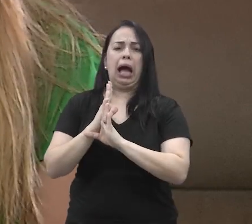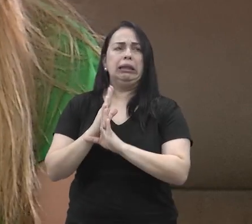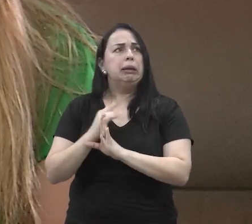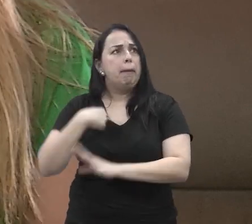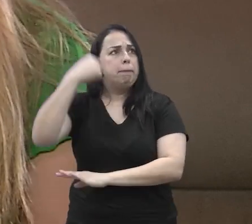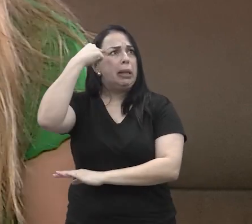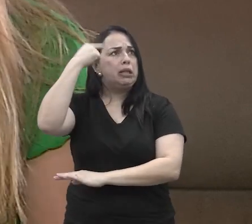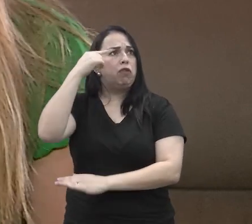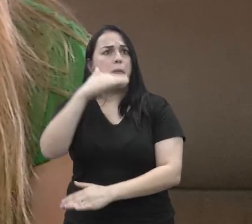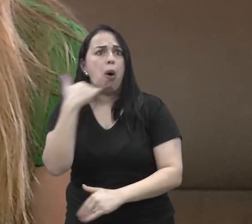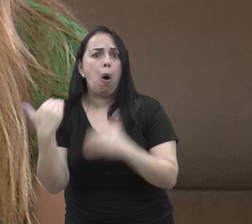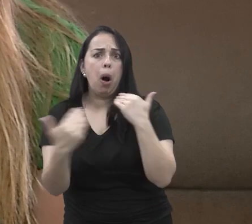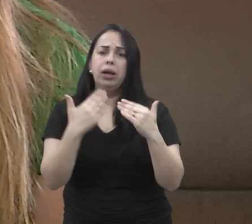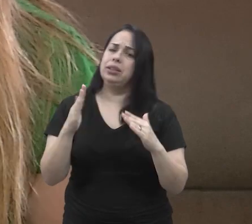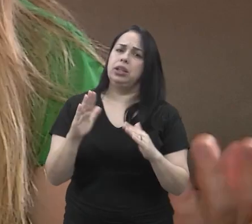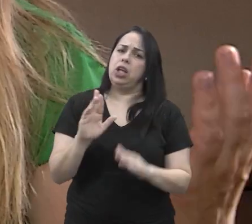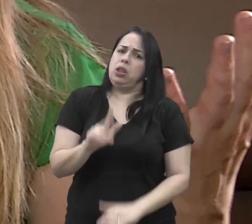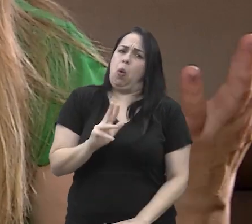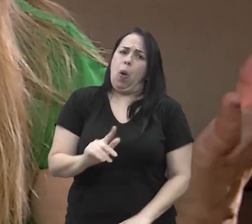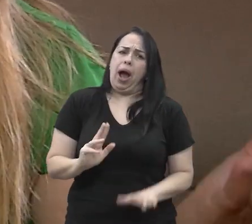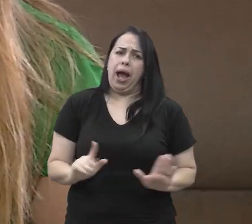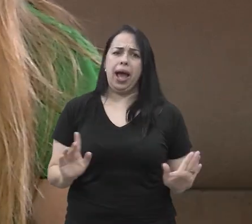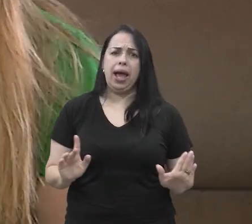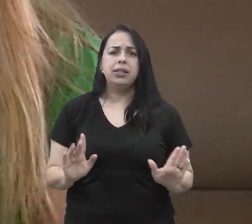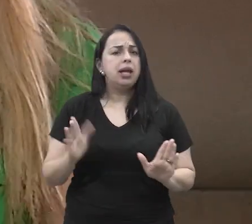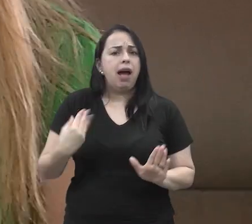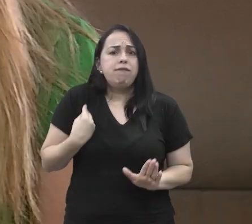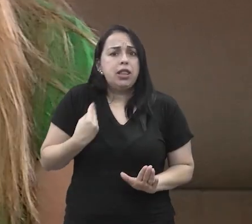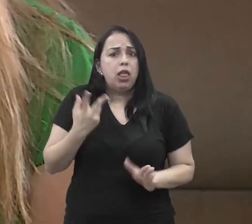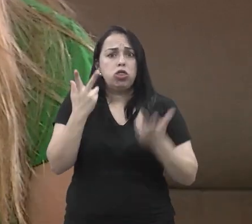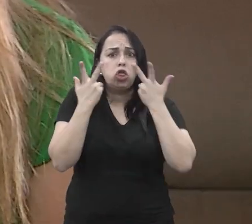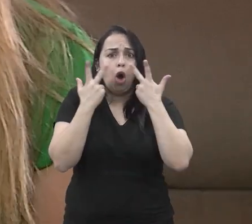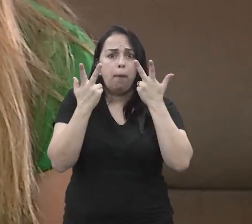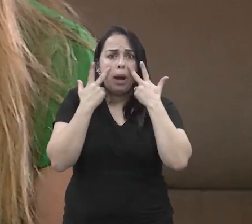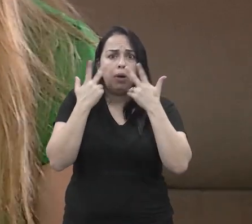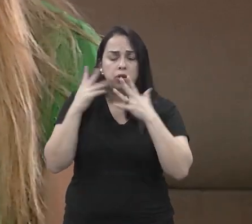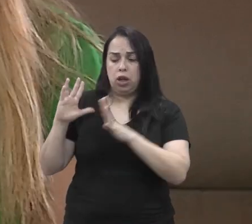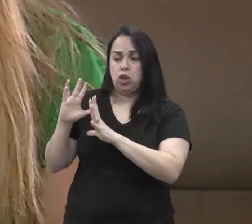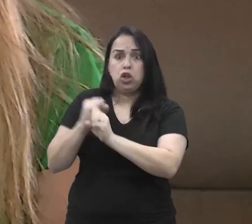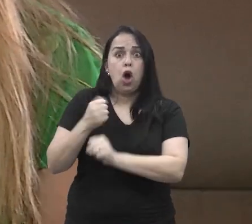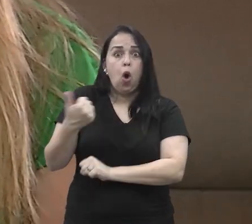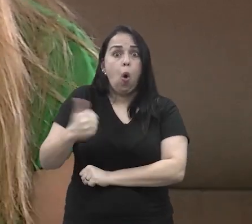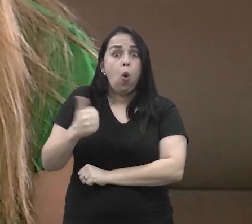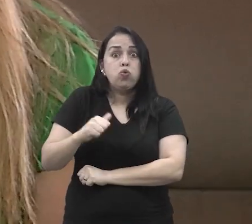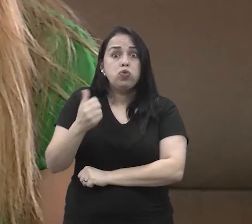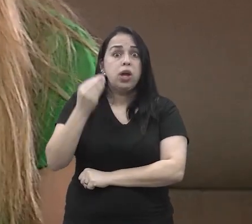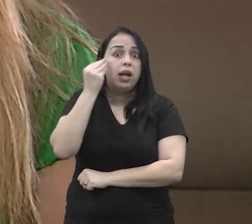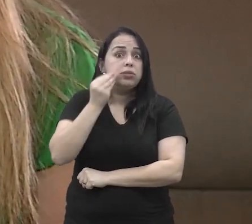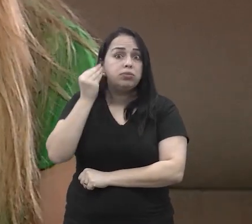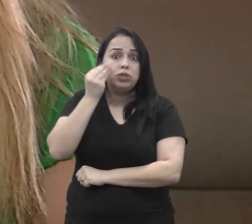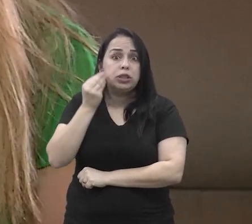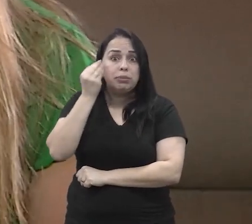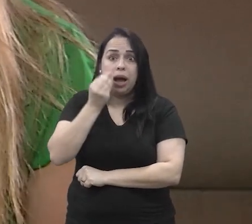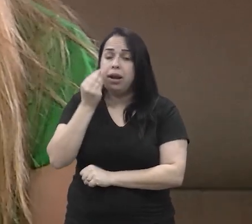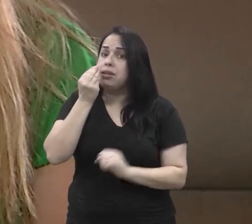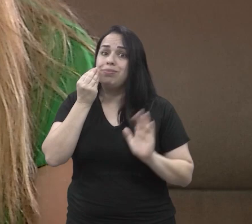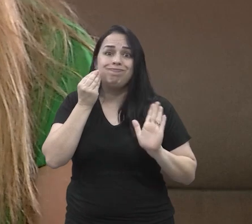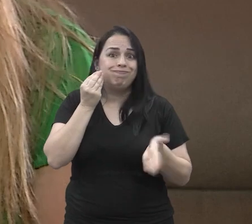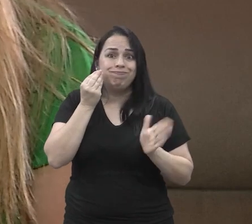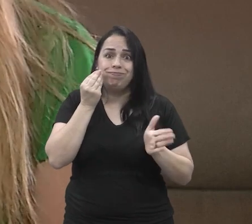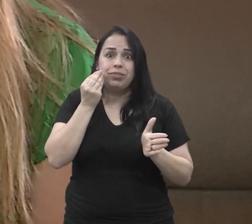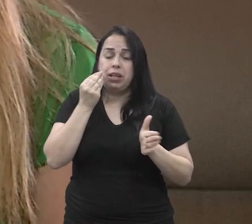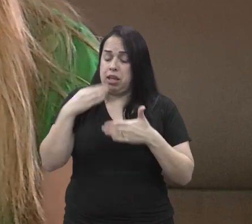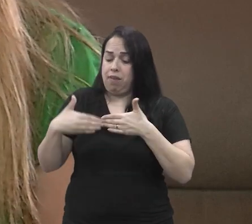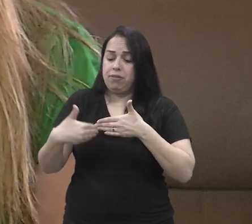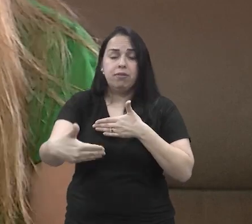um diagnóstico fala, poxa, vou morrer, poxa, tô condenado. E não é assim, né? É uma vida que segue normal. Já faz 11 anos que eu